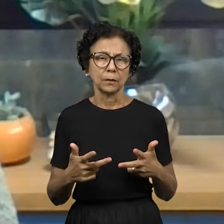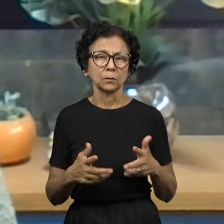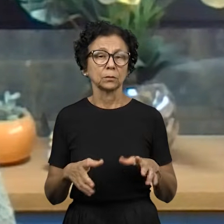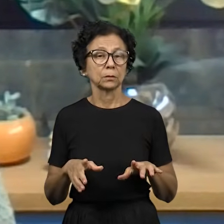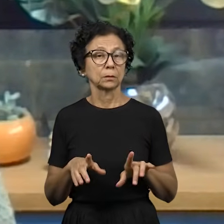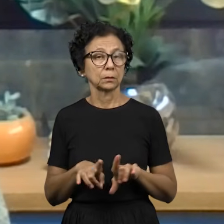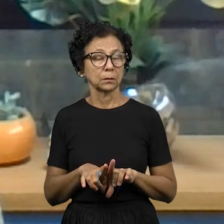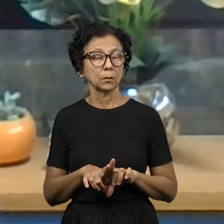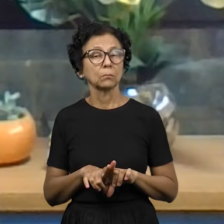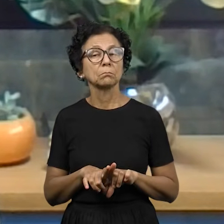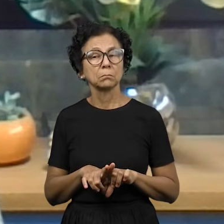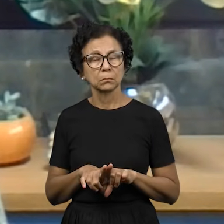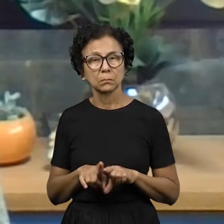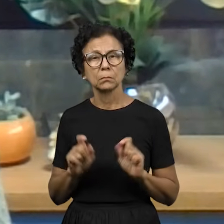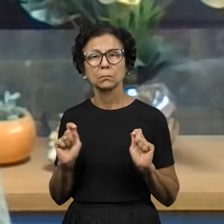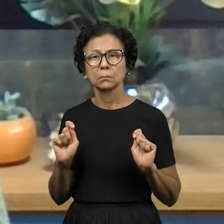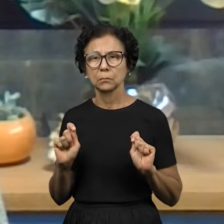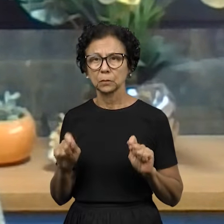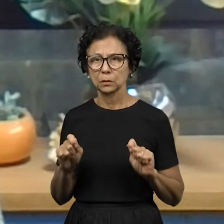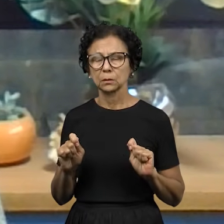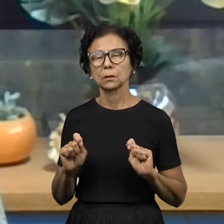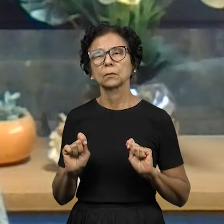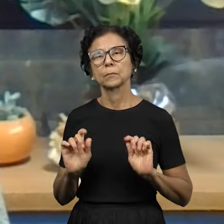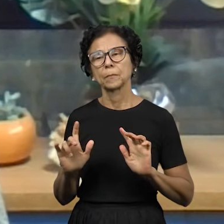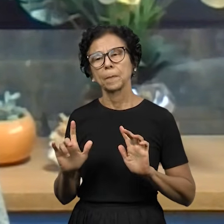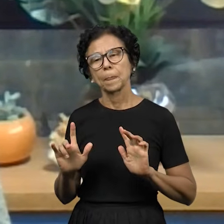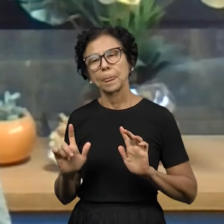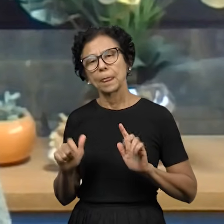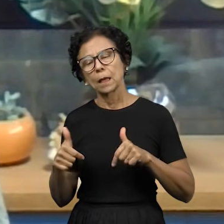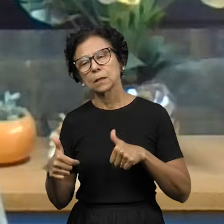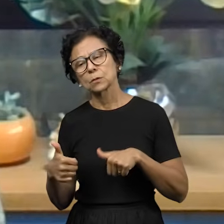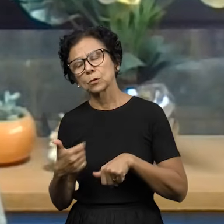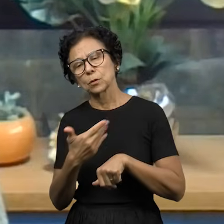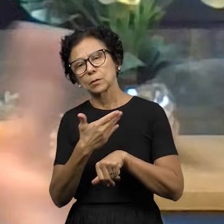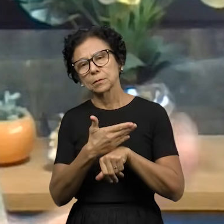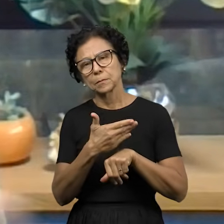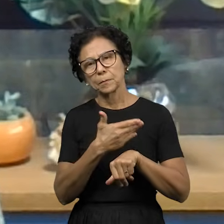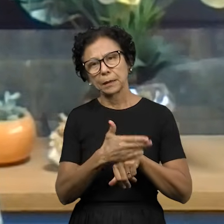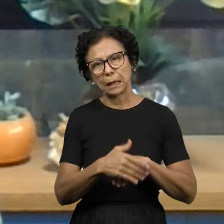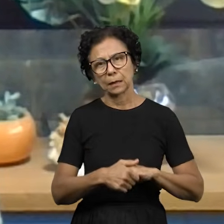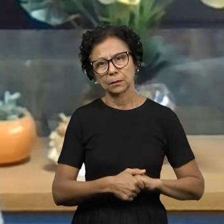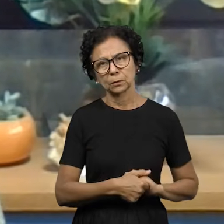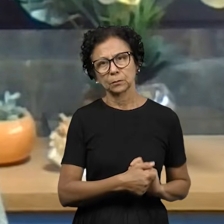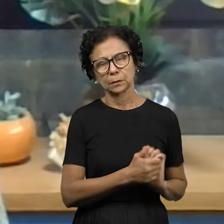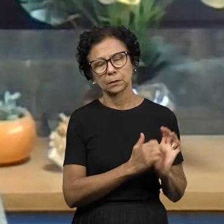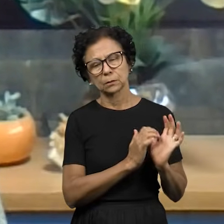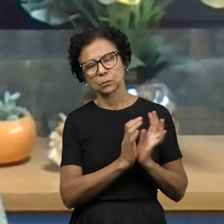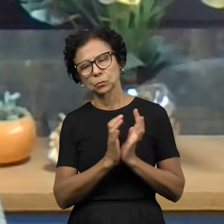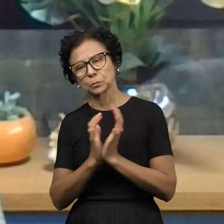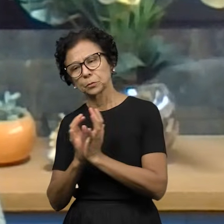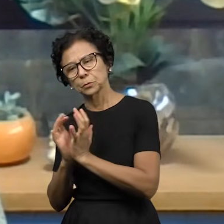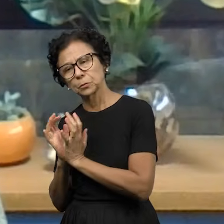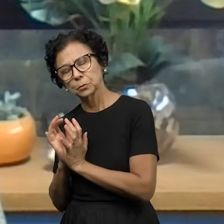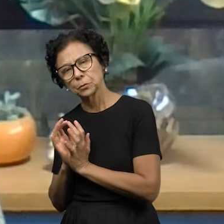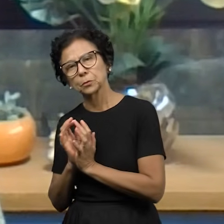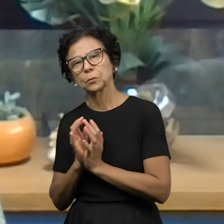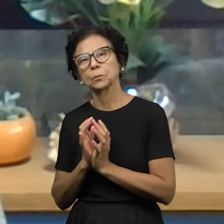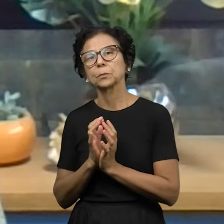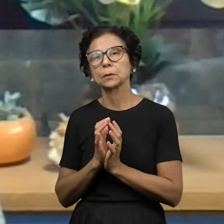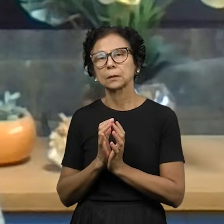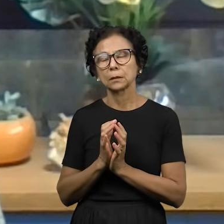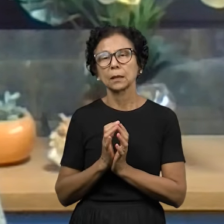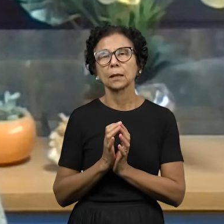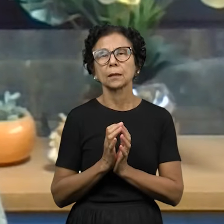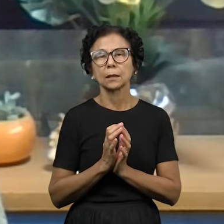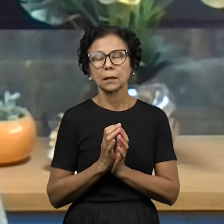sim, nós podemos dar algumas ações práticas para que os grupos possam estar atendendo pessoas